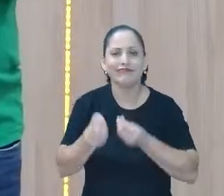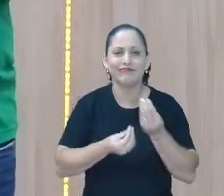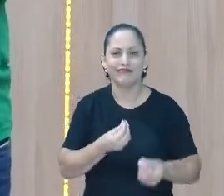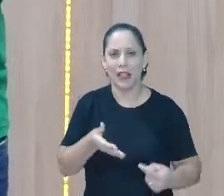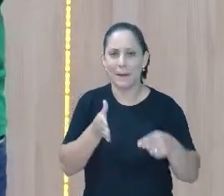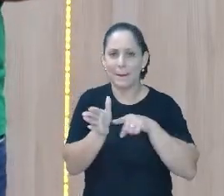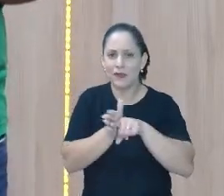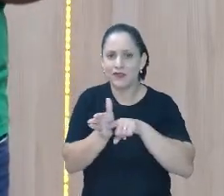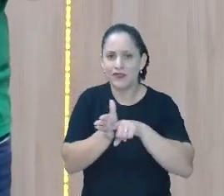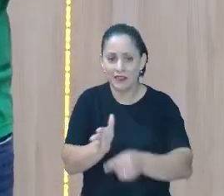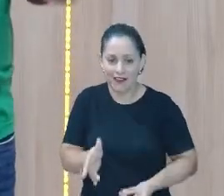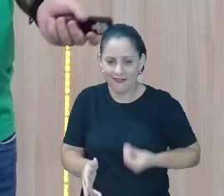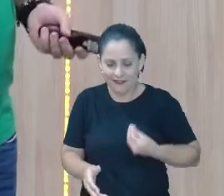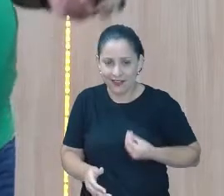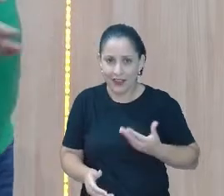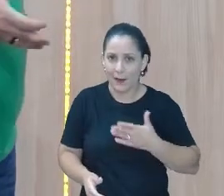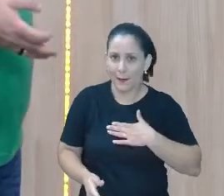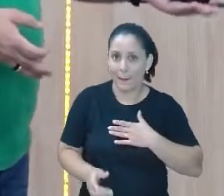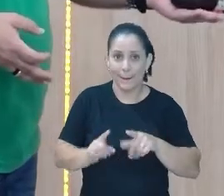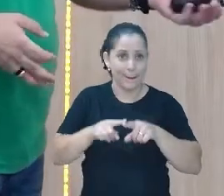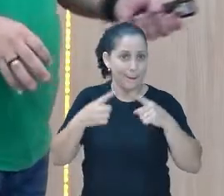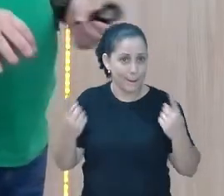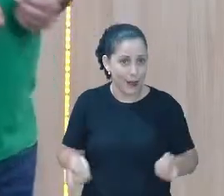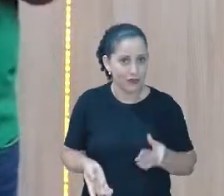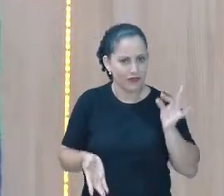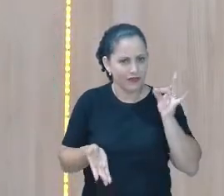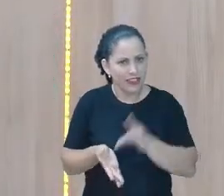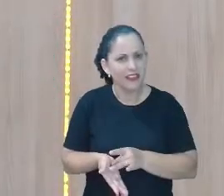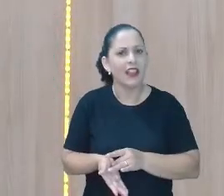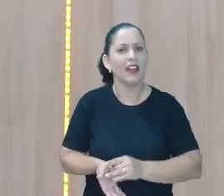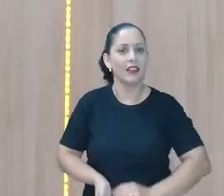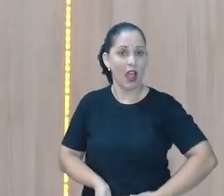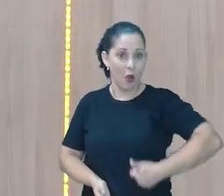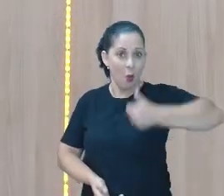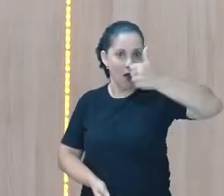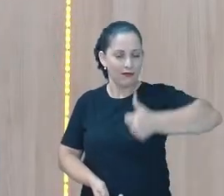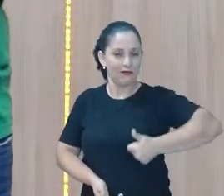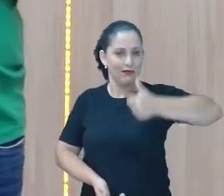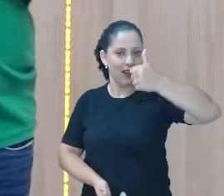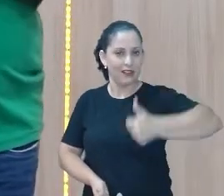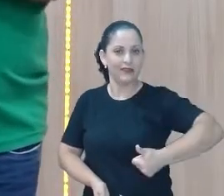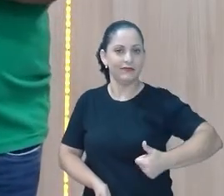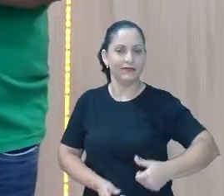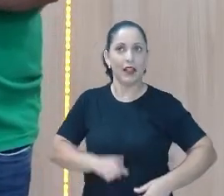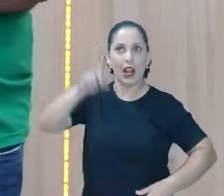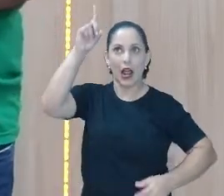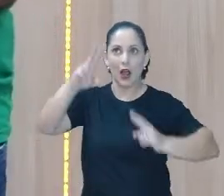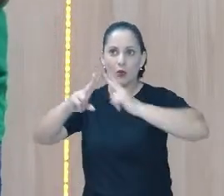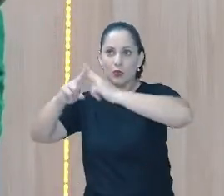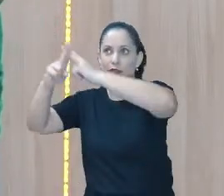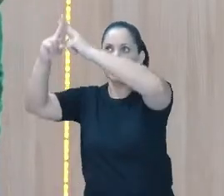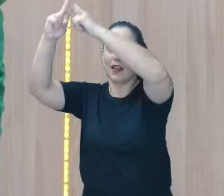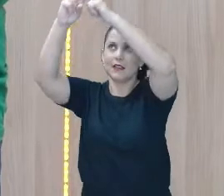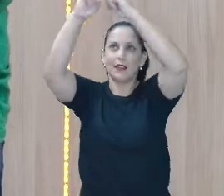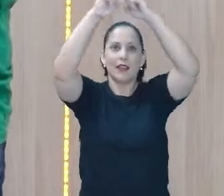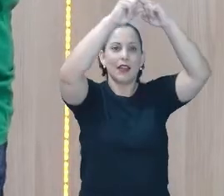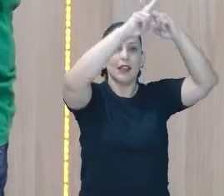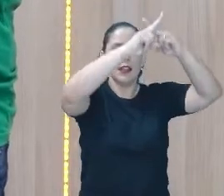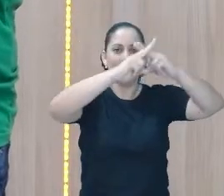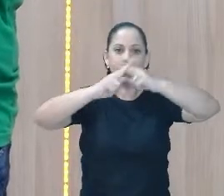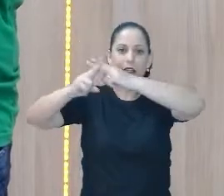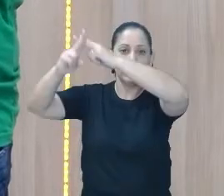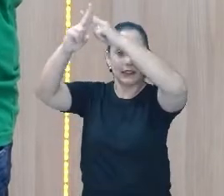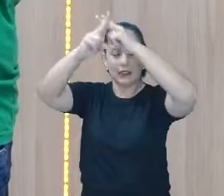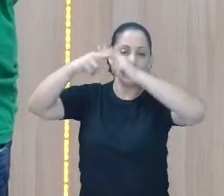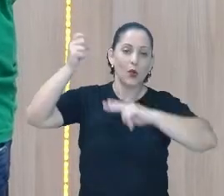mundo. Mas a resolução é tão grande, né, que eles conseguem, por exemplo, captar a